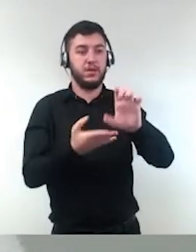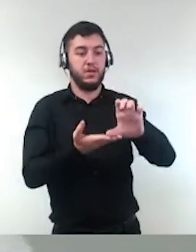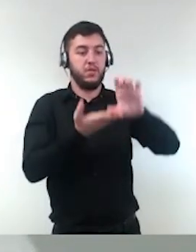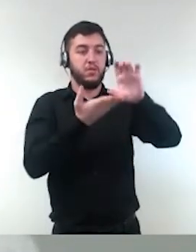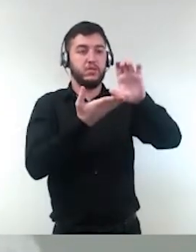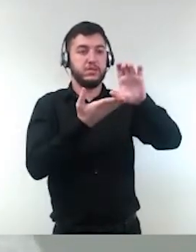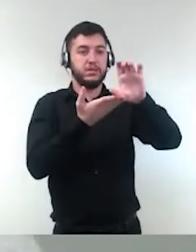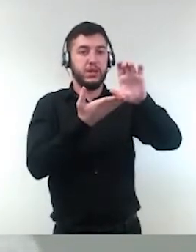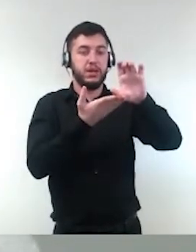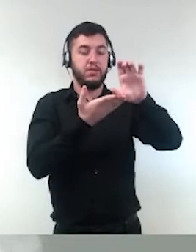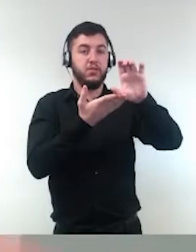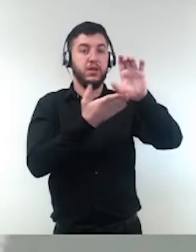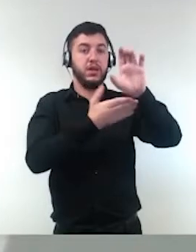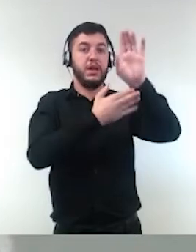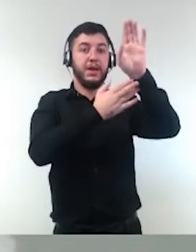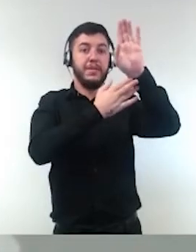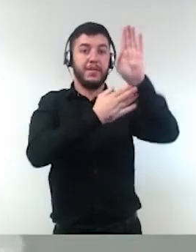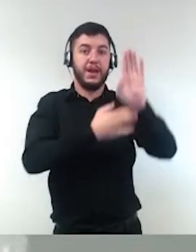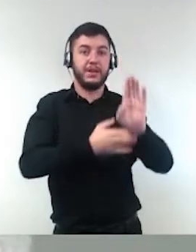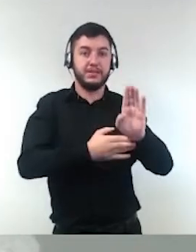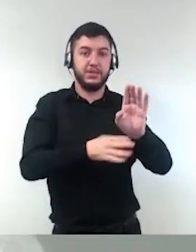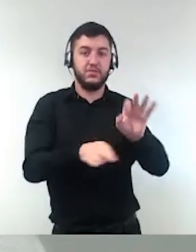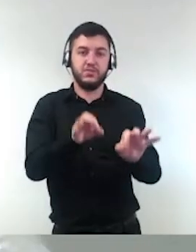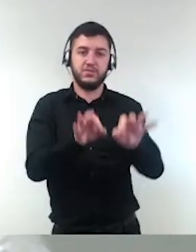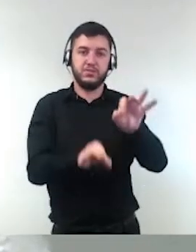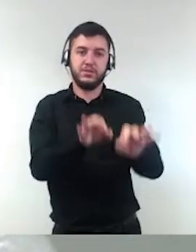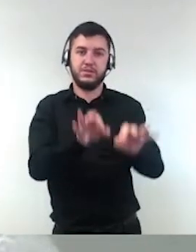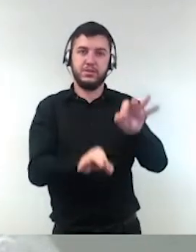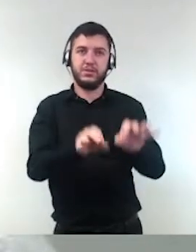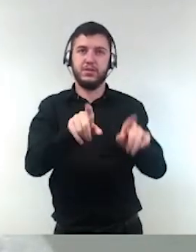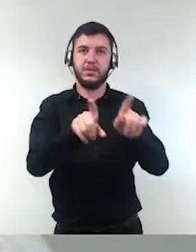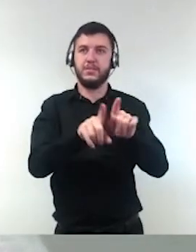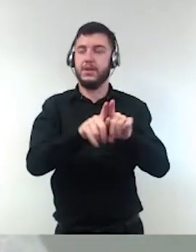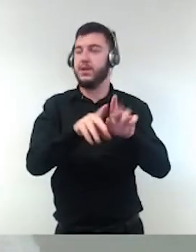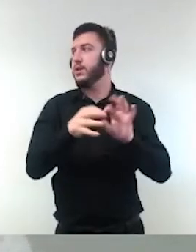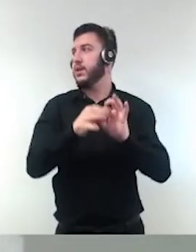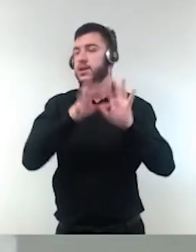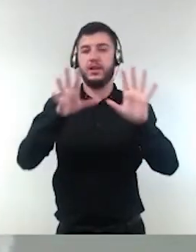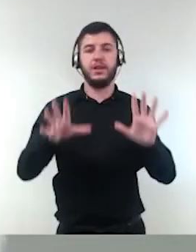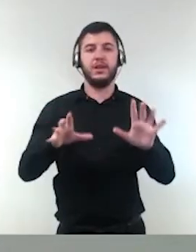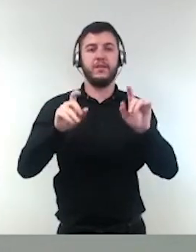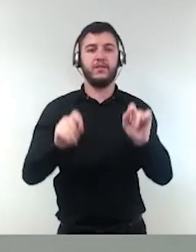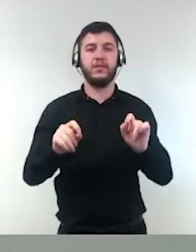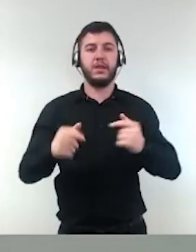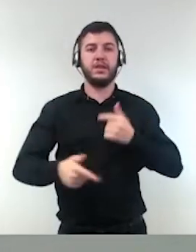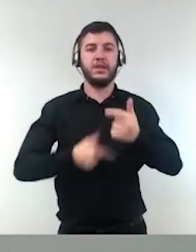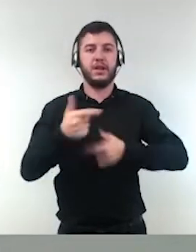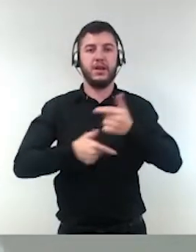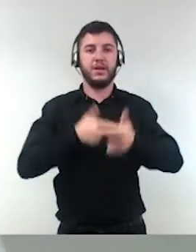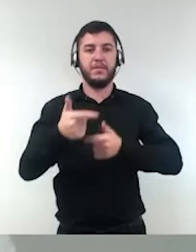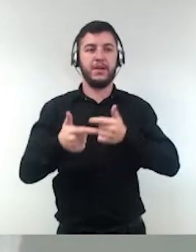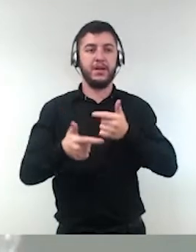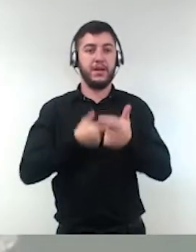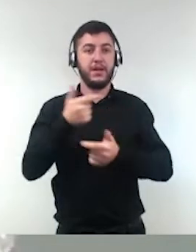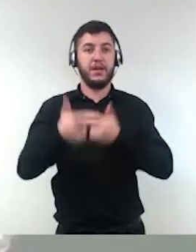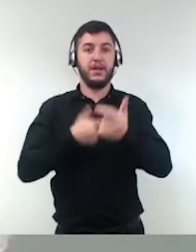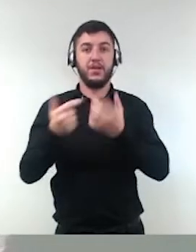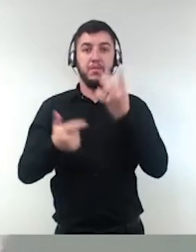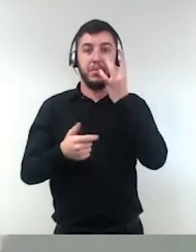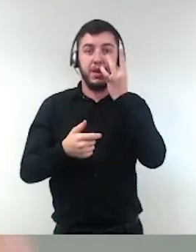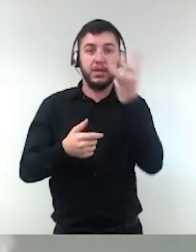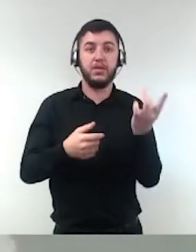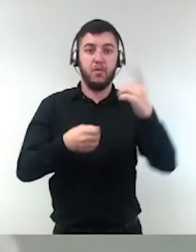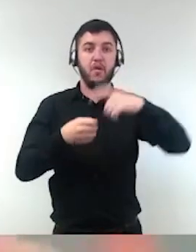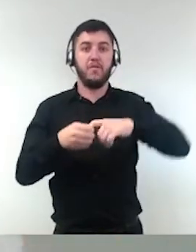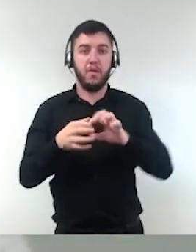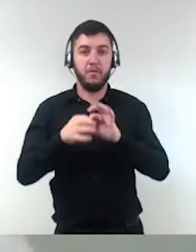Justiça, uma autorização para um retorno gradual das atividades presenciais,